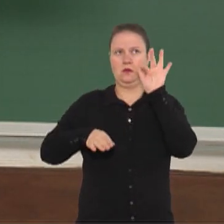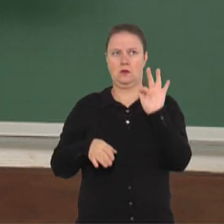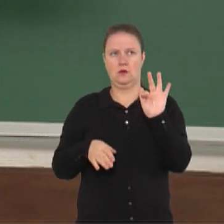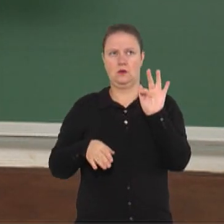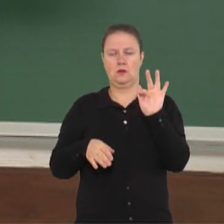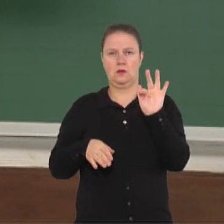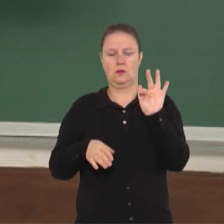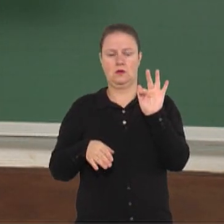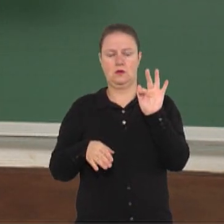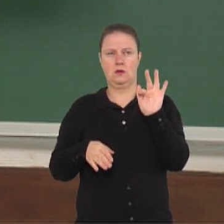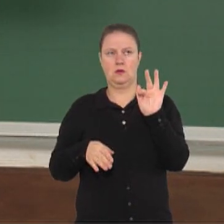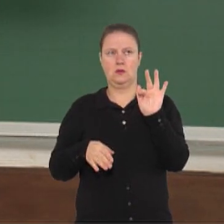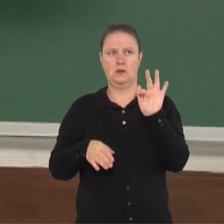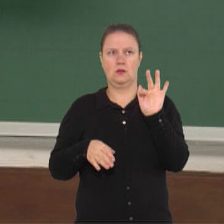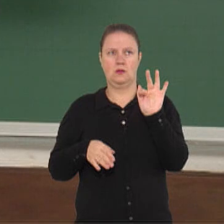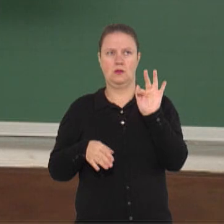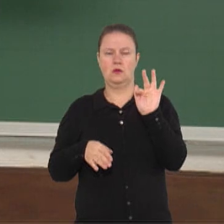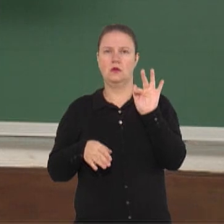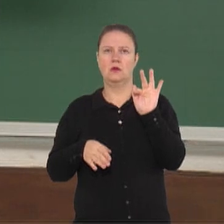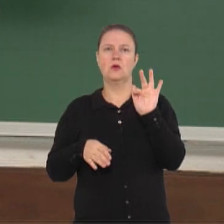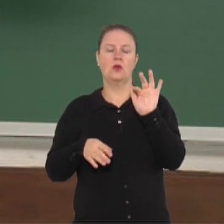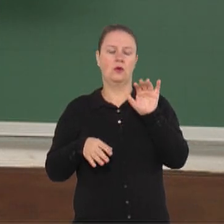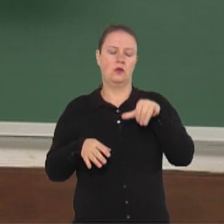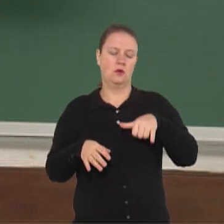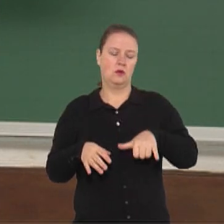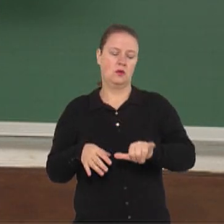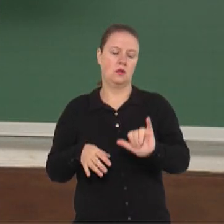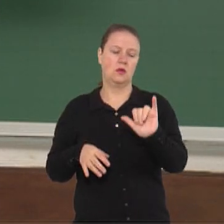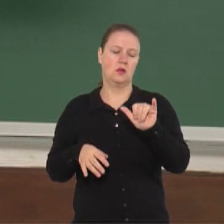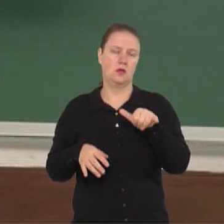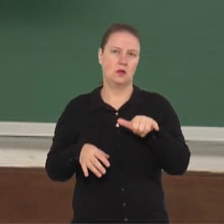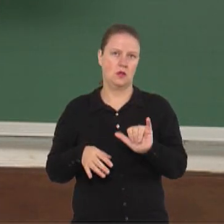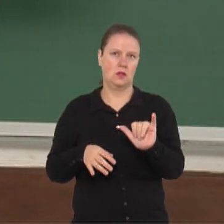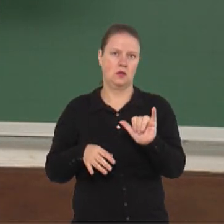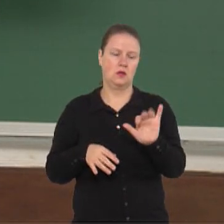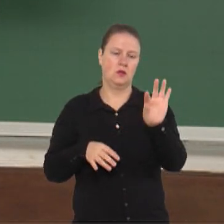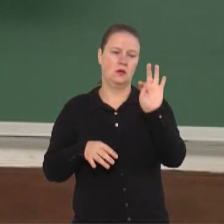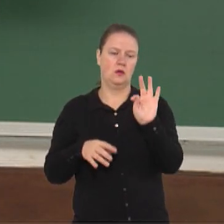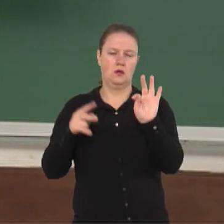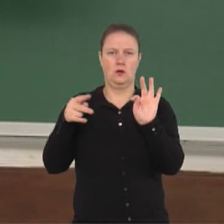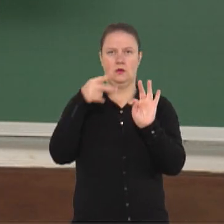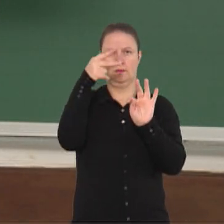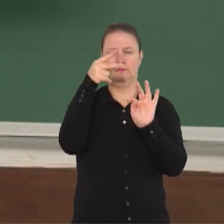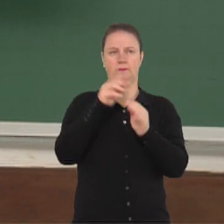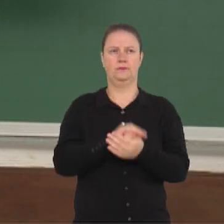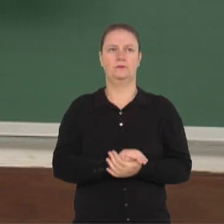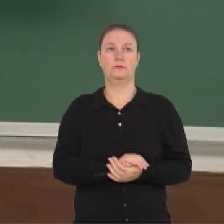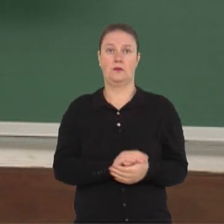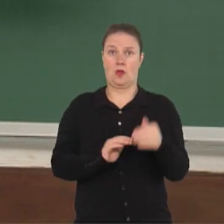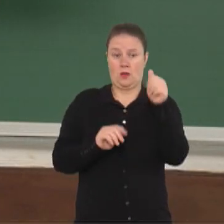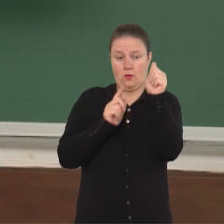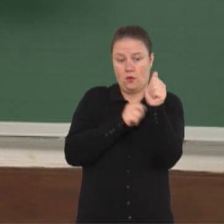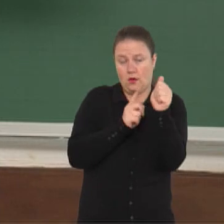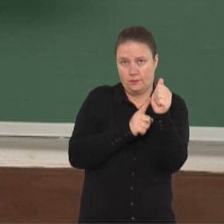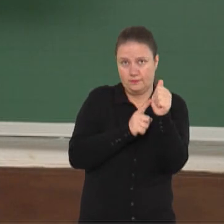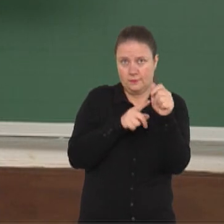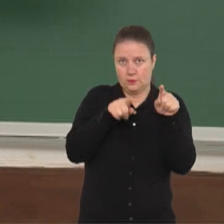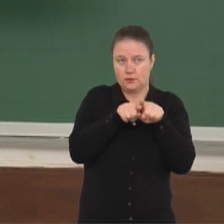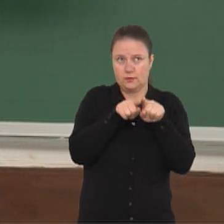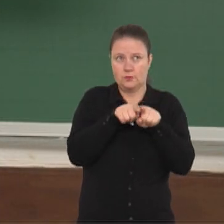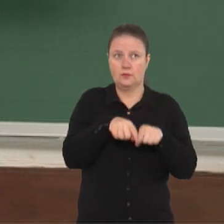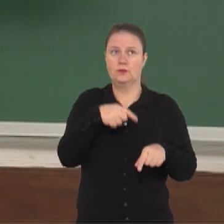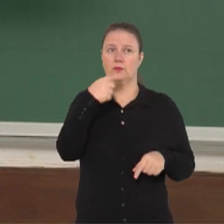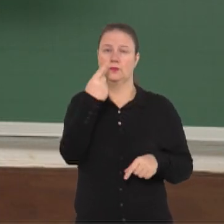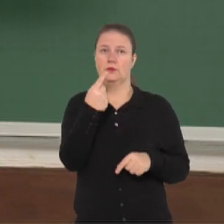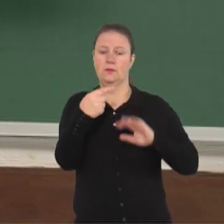o t² está sendo acompanhado pelo y. Então, y é o nosso coeficiente A. O menos 2 é o